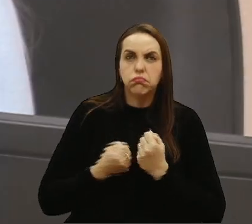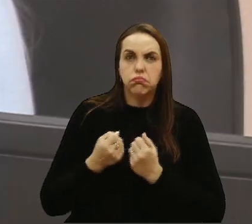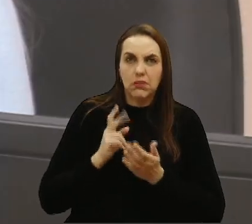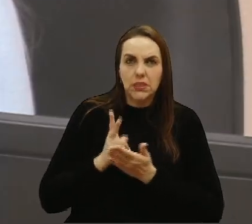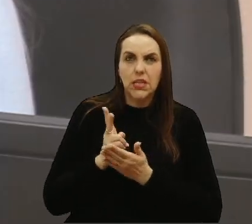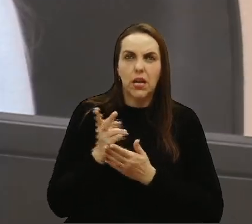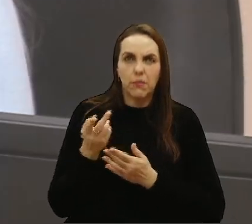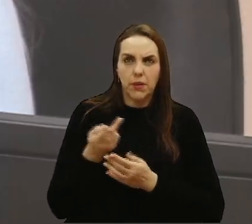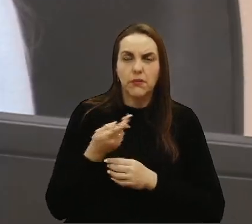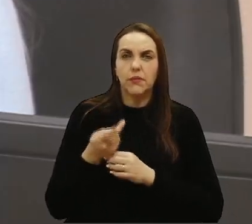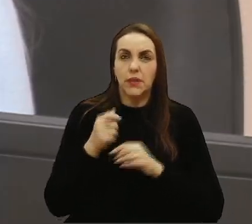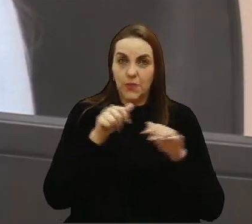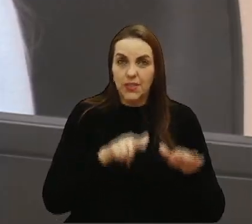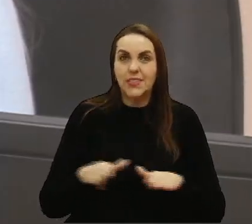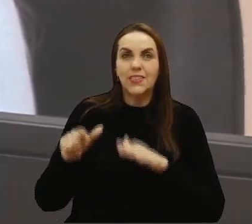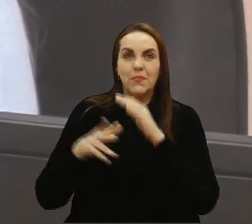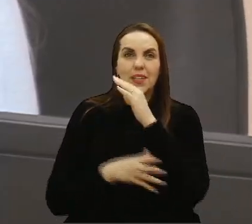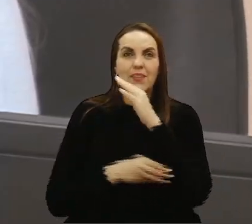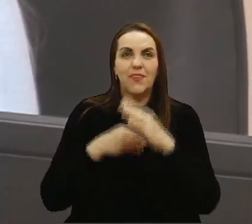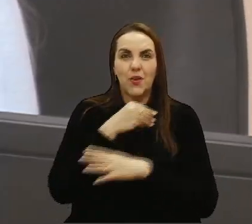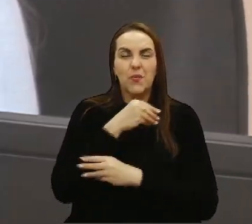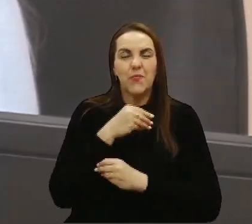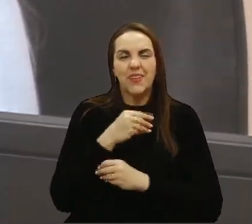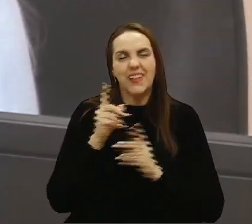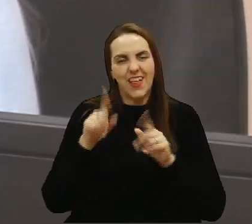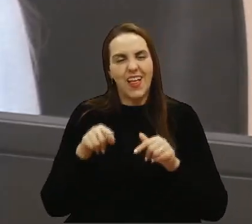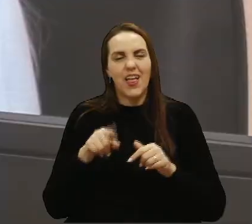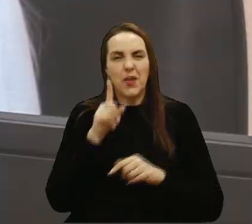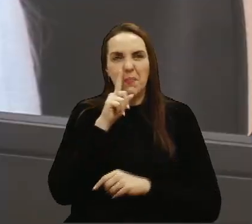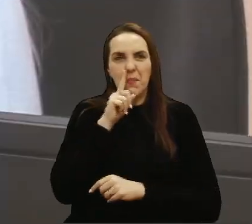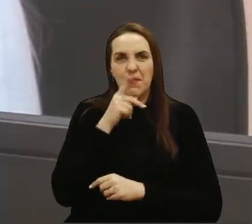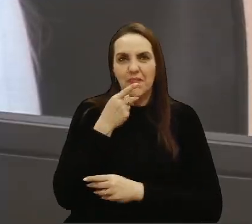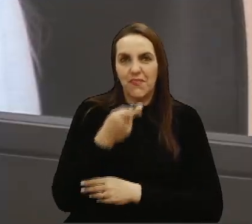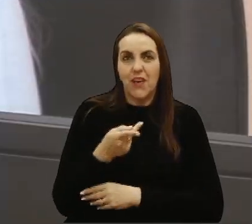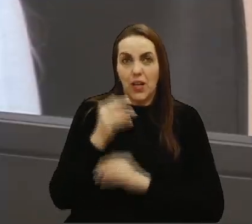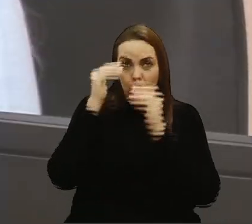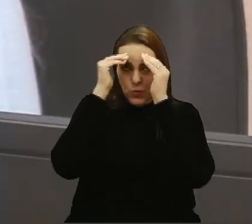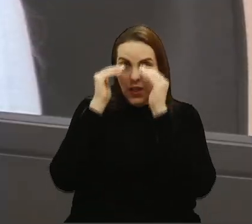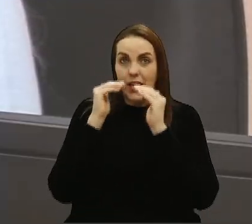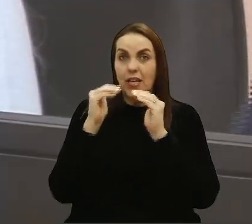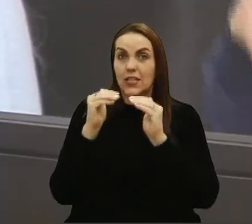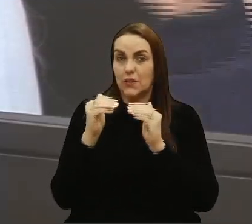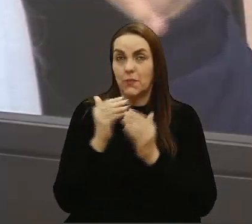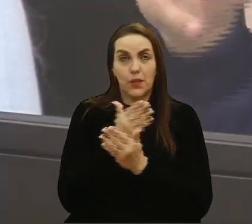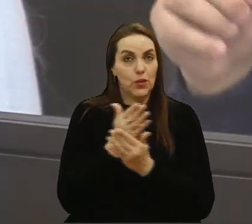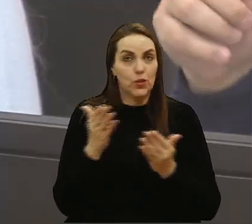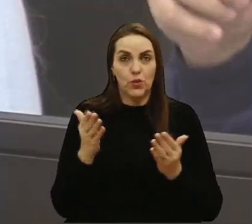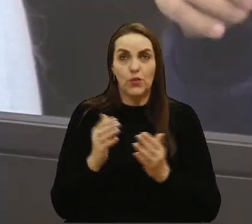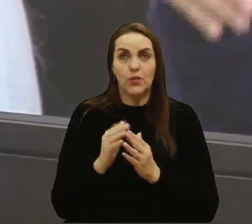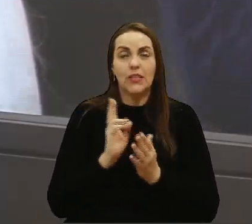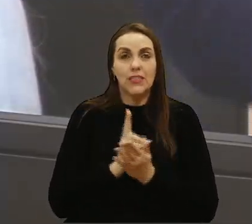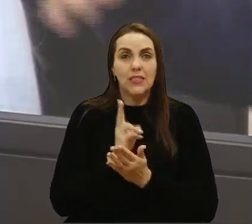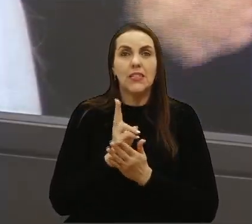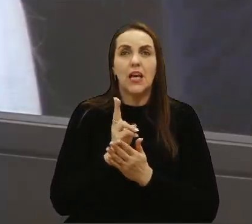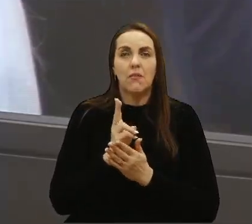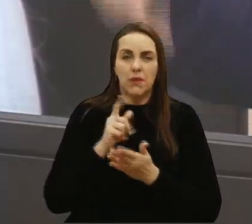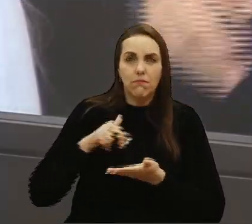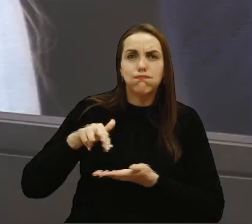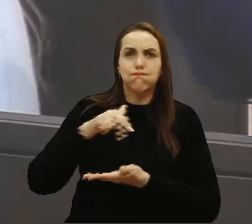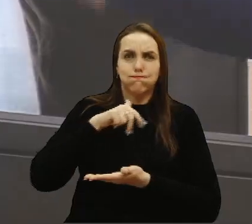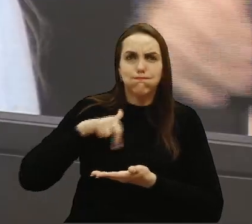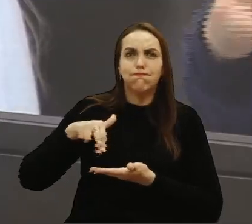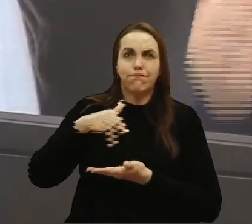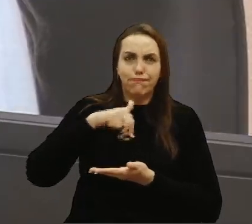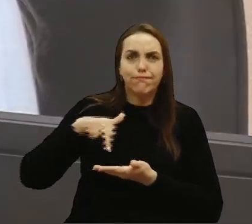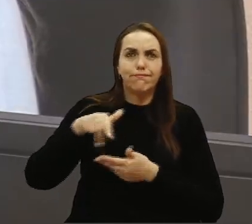Estamos na Semana Farroupilha, né? Mas é uma expressão que a minha mãe fala. E com todo respeito, com toda a vênia, a minha mãe diz, estou sempre troteando. Eu vejo que o senhor também está sempre